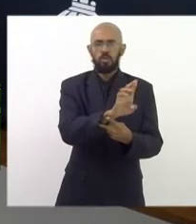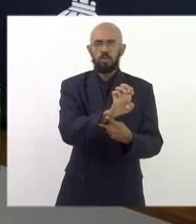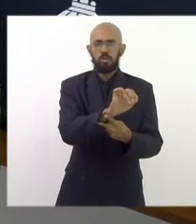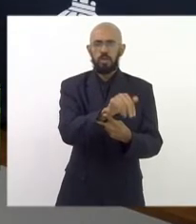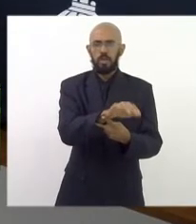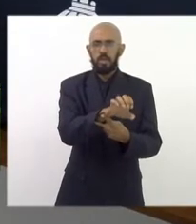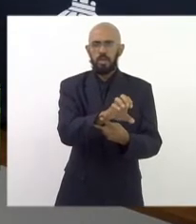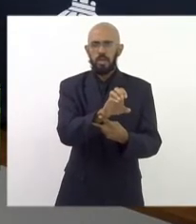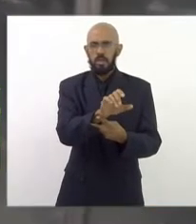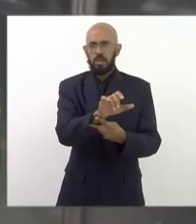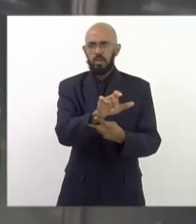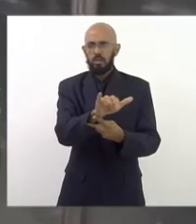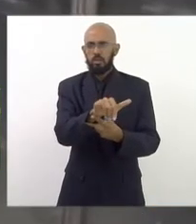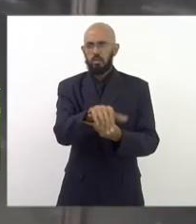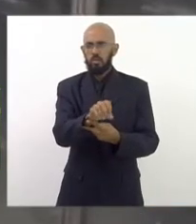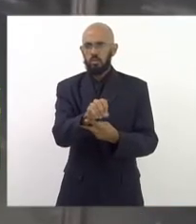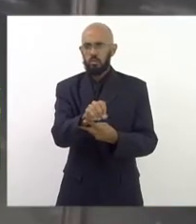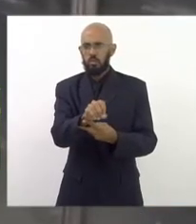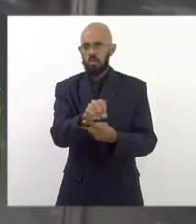atrapalham